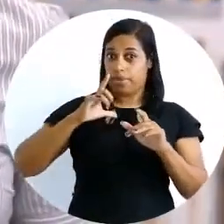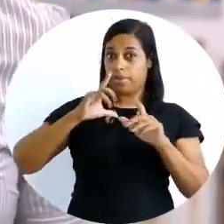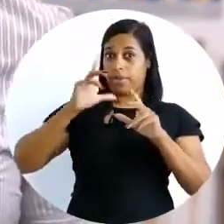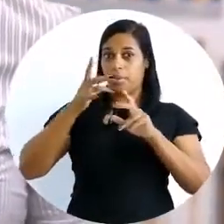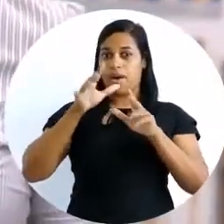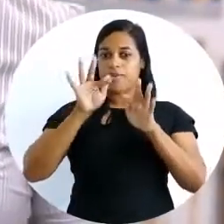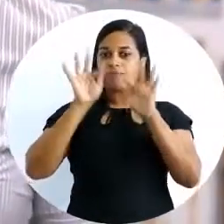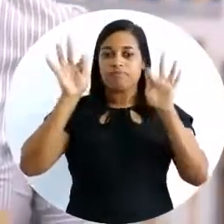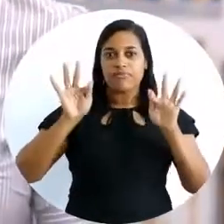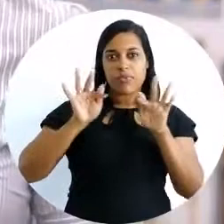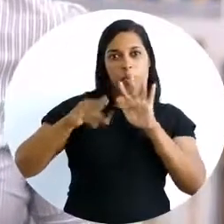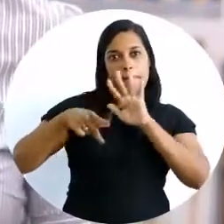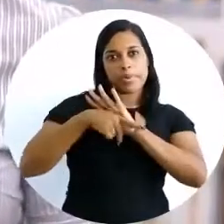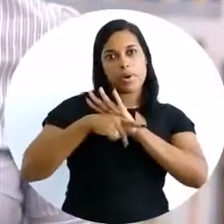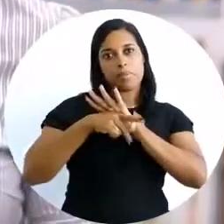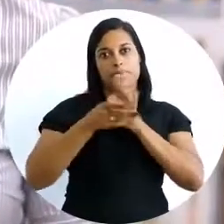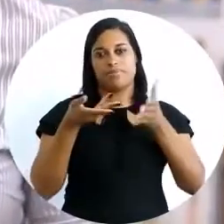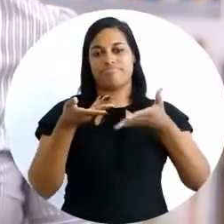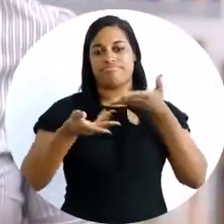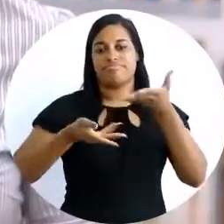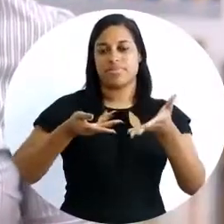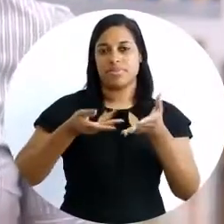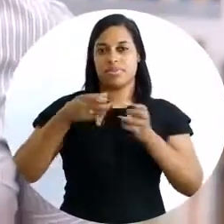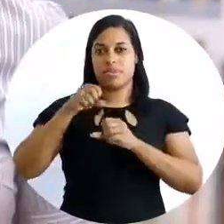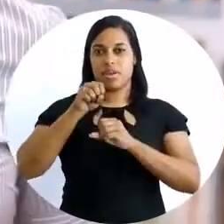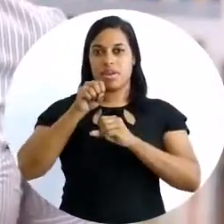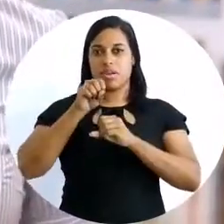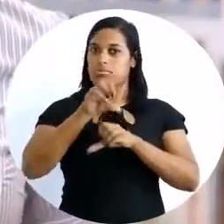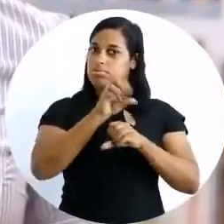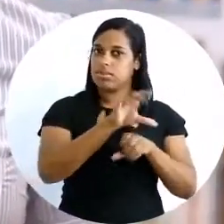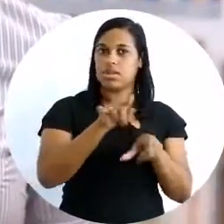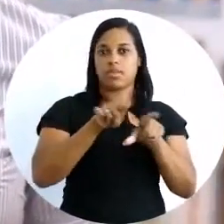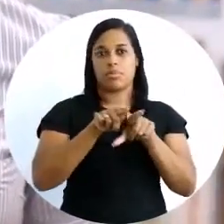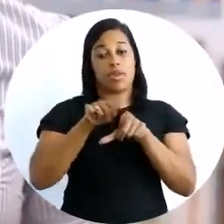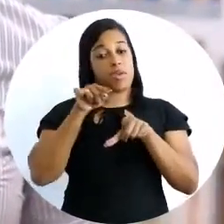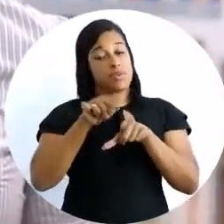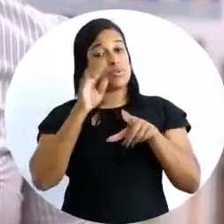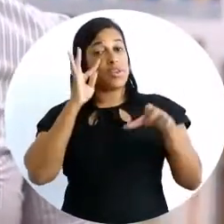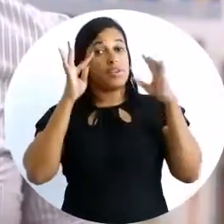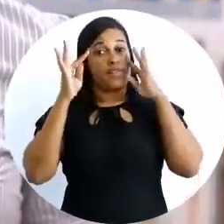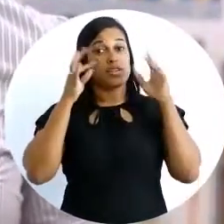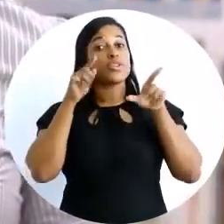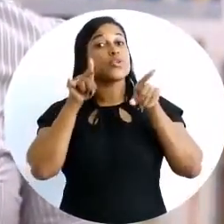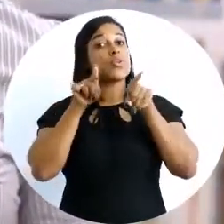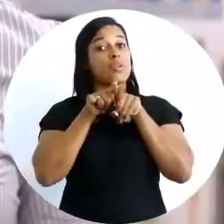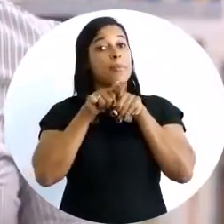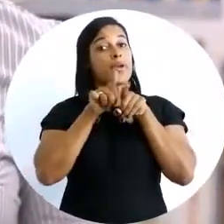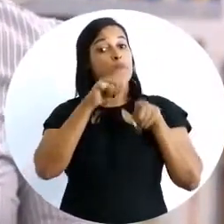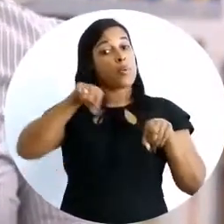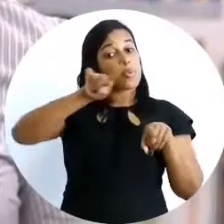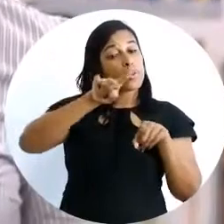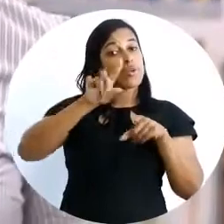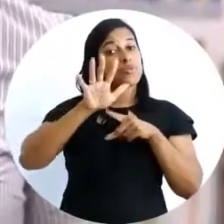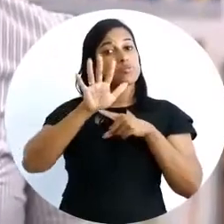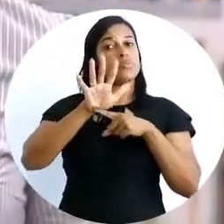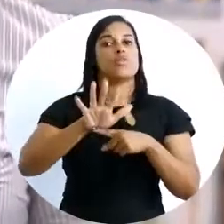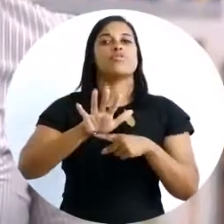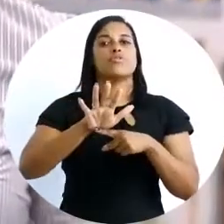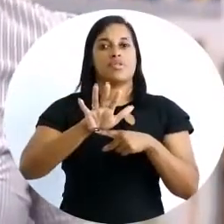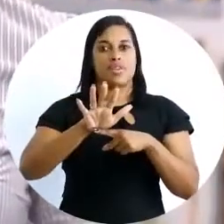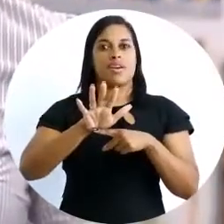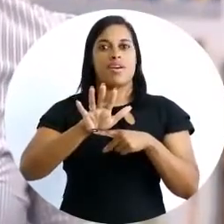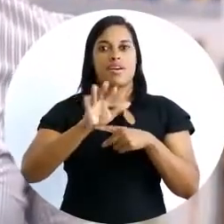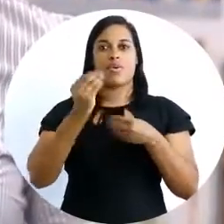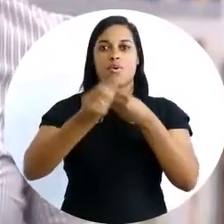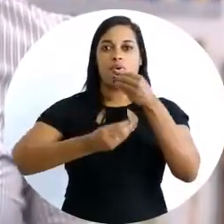e uma forma de repassar algum conteúdo para o usuário. E isso deve ser refletido também na forma como nós vamos representá-los